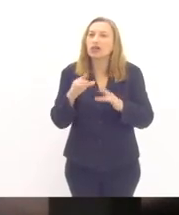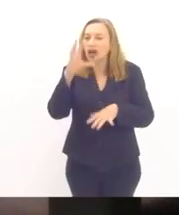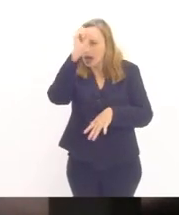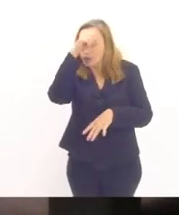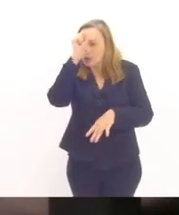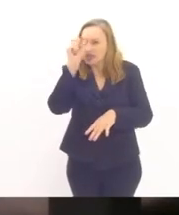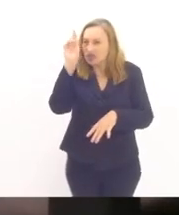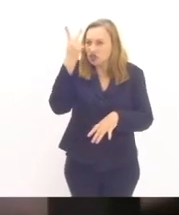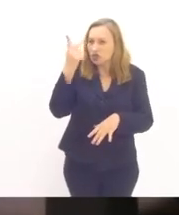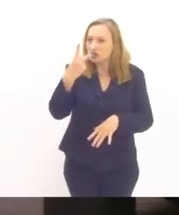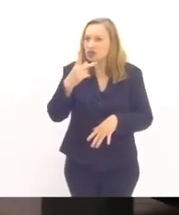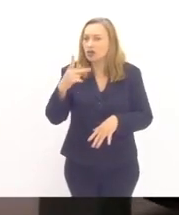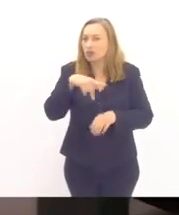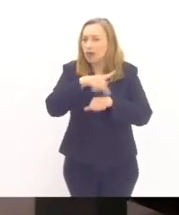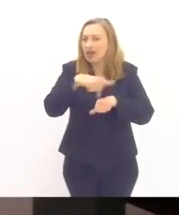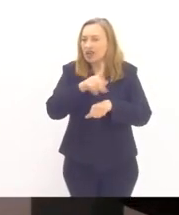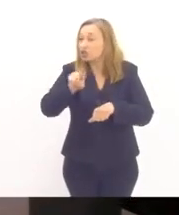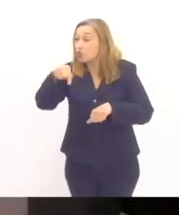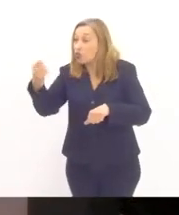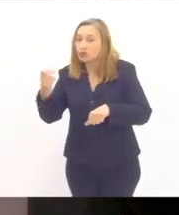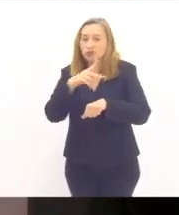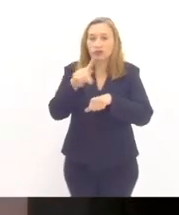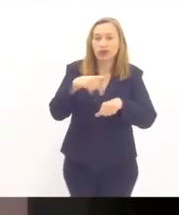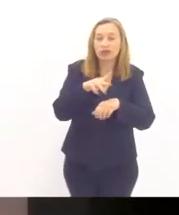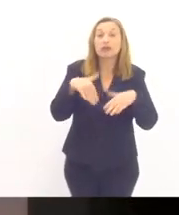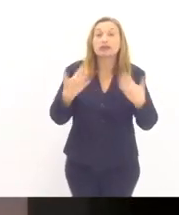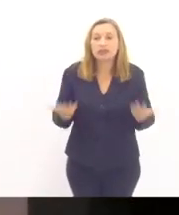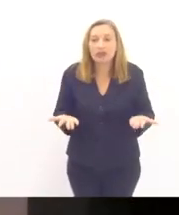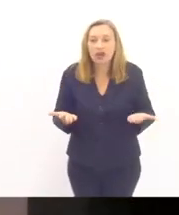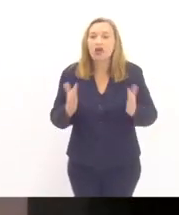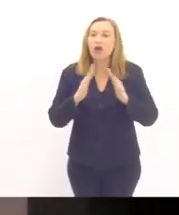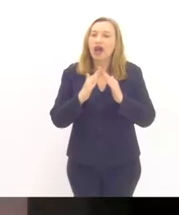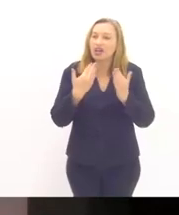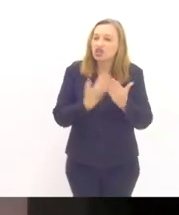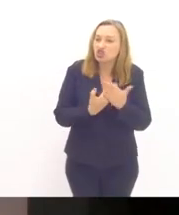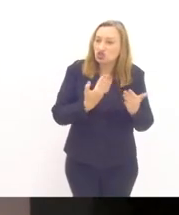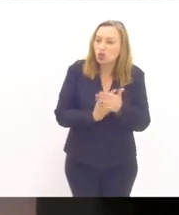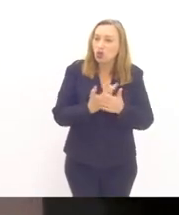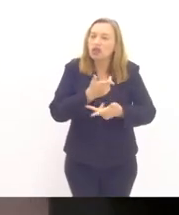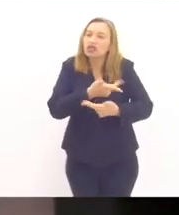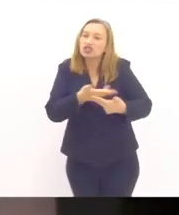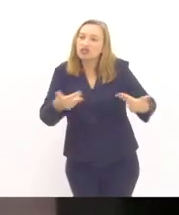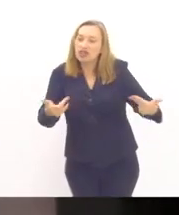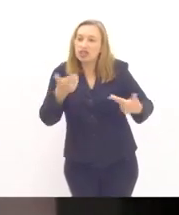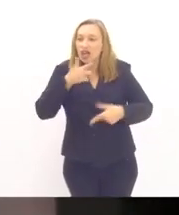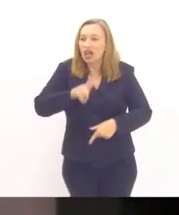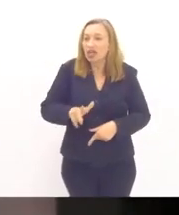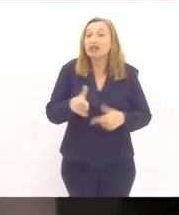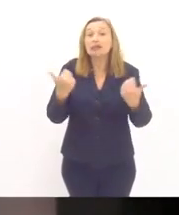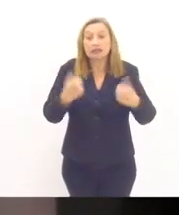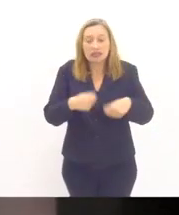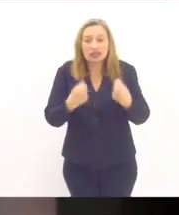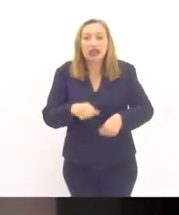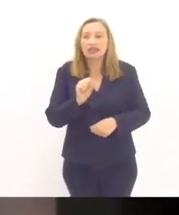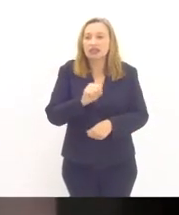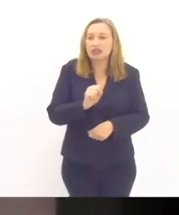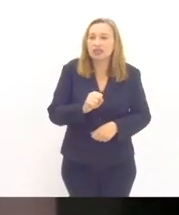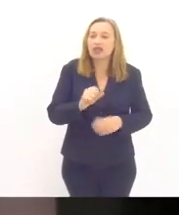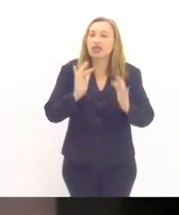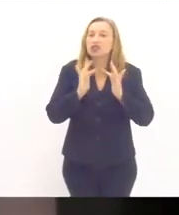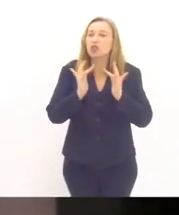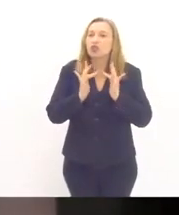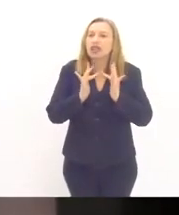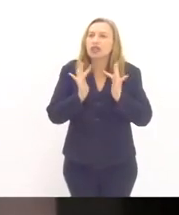história do seu país, na história de todos os países. Então, uma escola plurilíngua é de extrema necessidade, né? Para esse